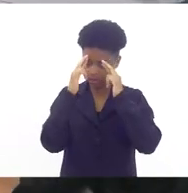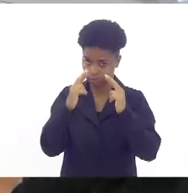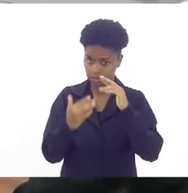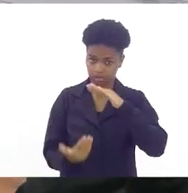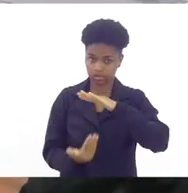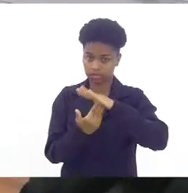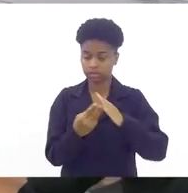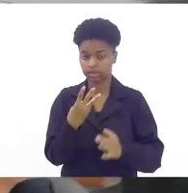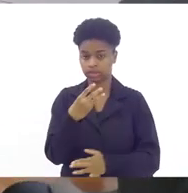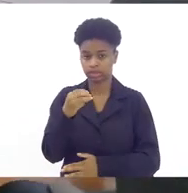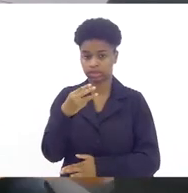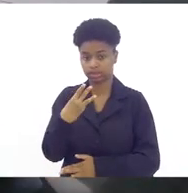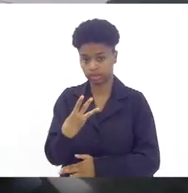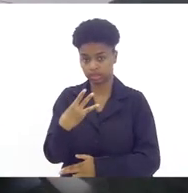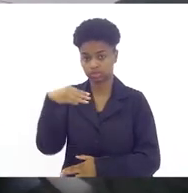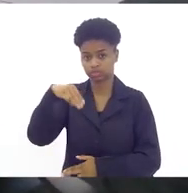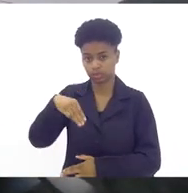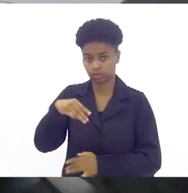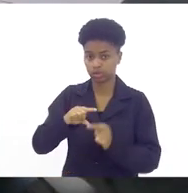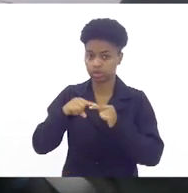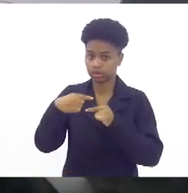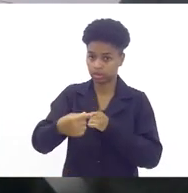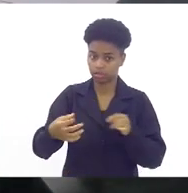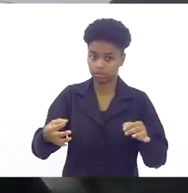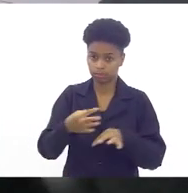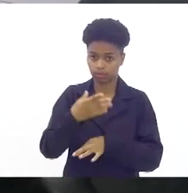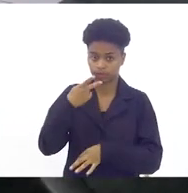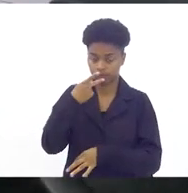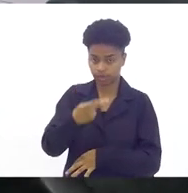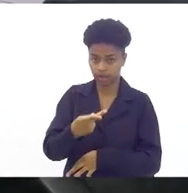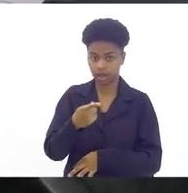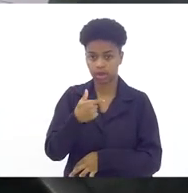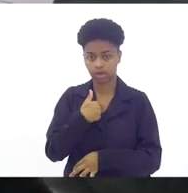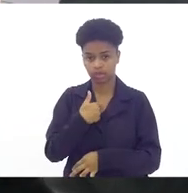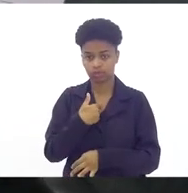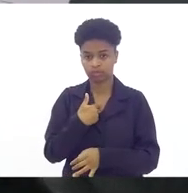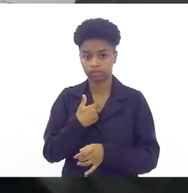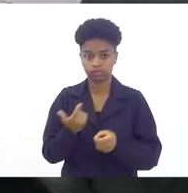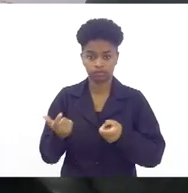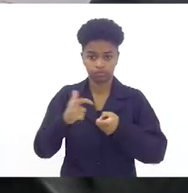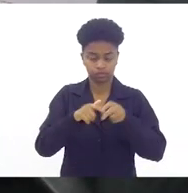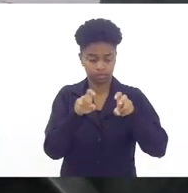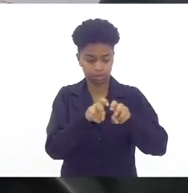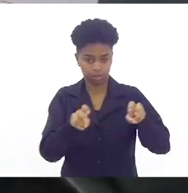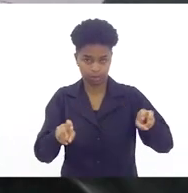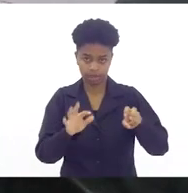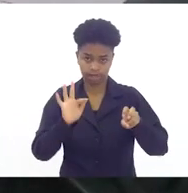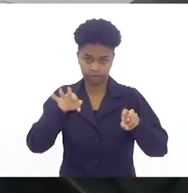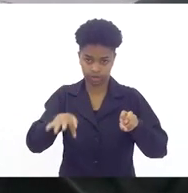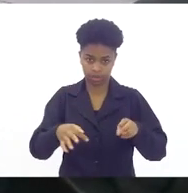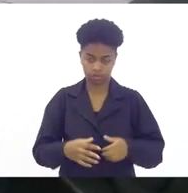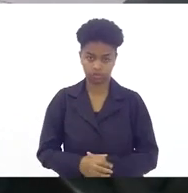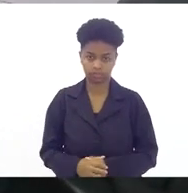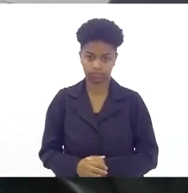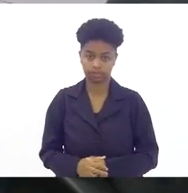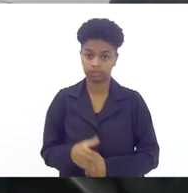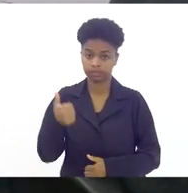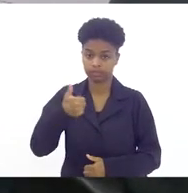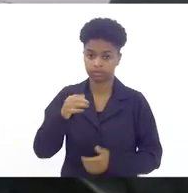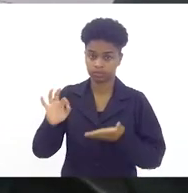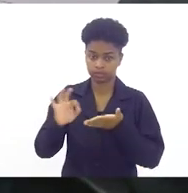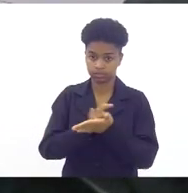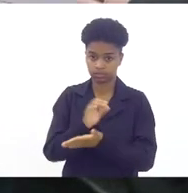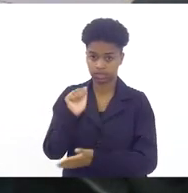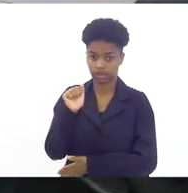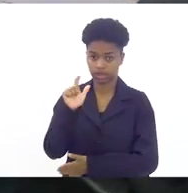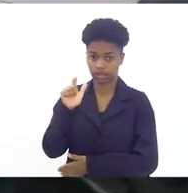3 minutos e após os inscritos falarem eu devolvo a palavra para mesa para as considerações finais o primeiro escrito é